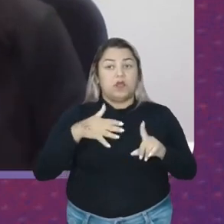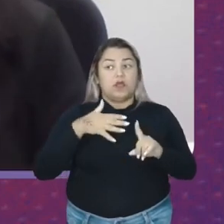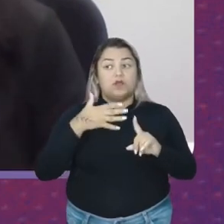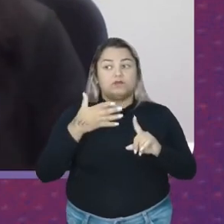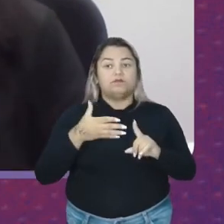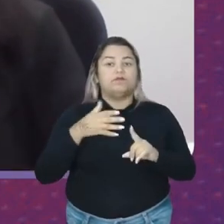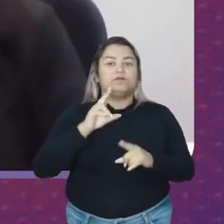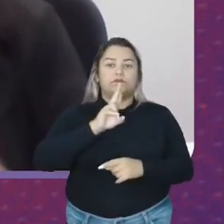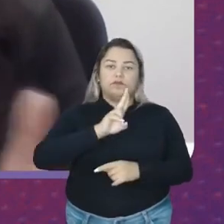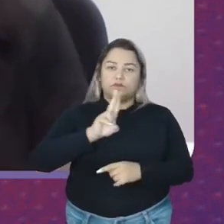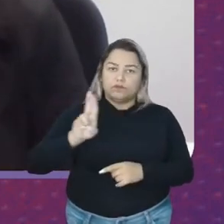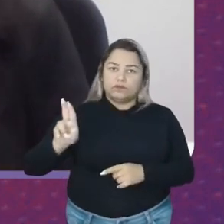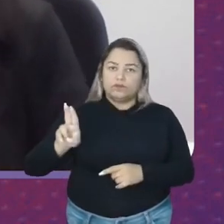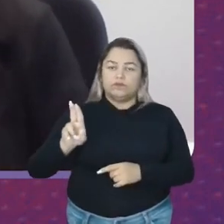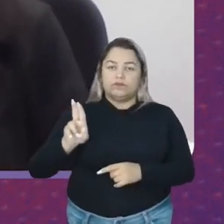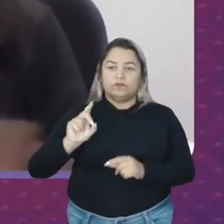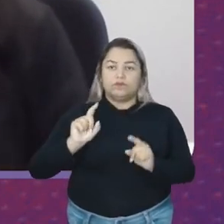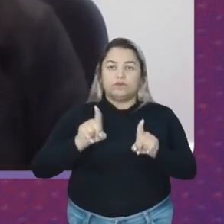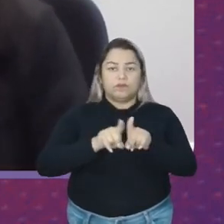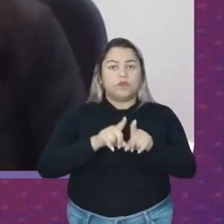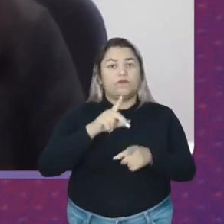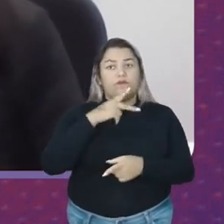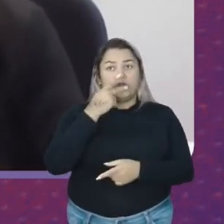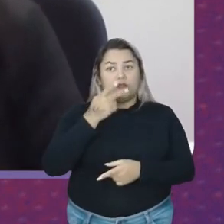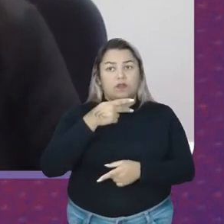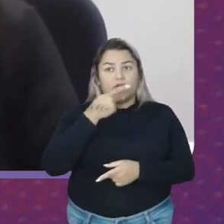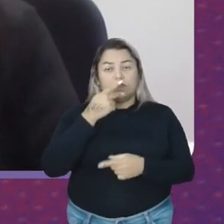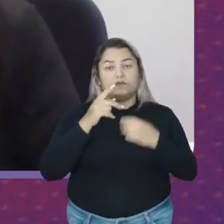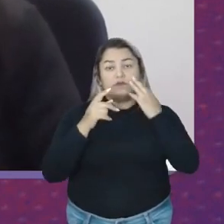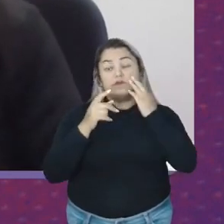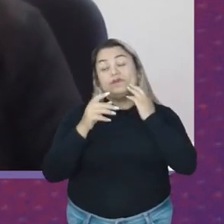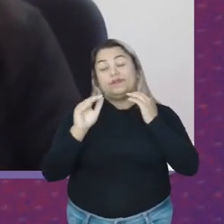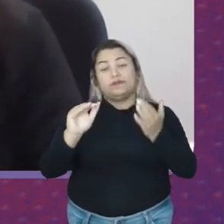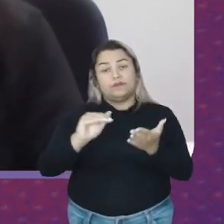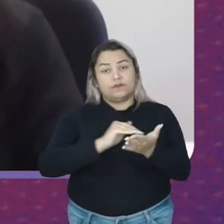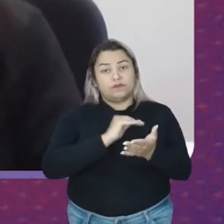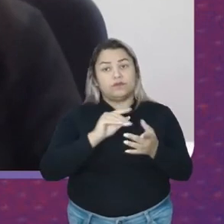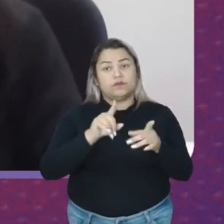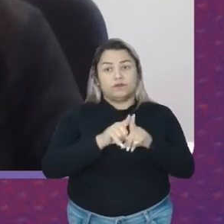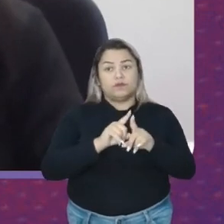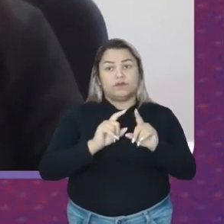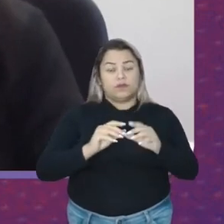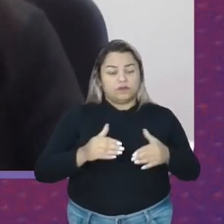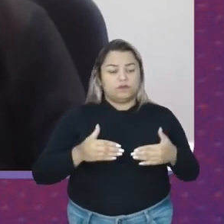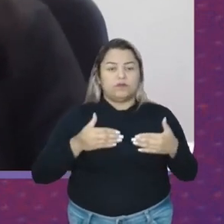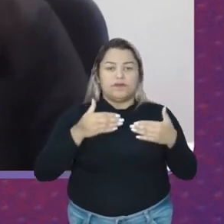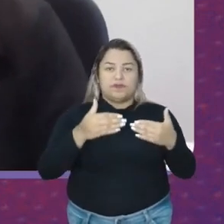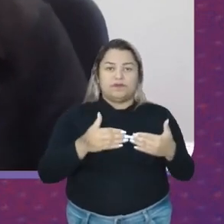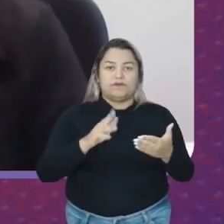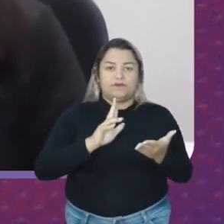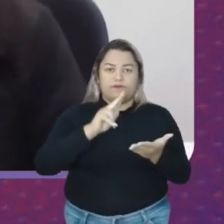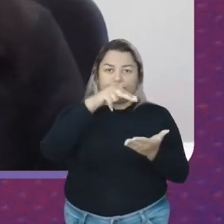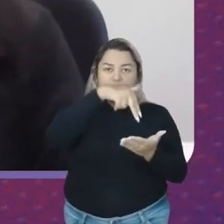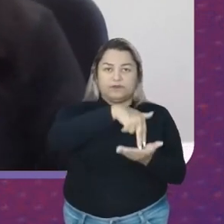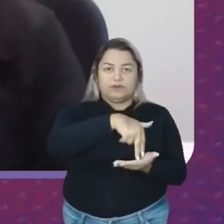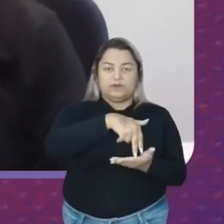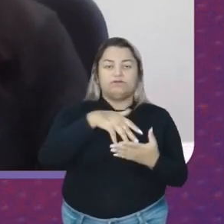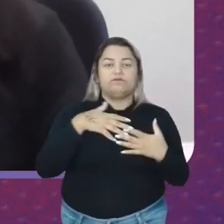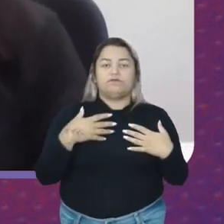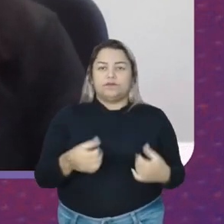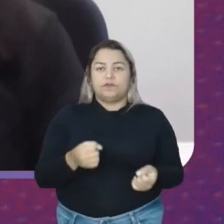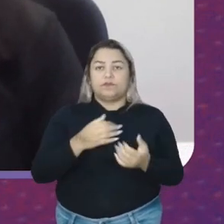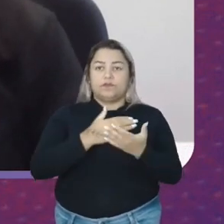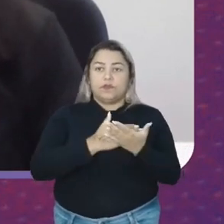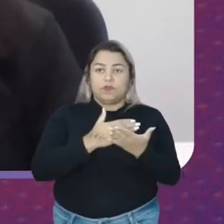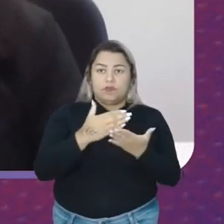do seu nome e falar um pouco da secretaria das quais elas estão à frente. Vamos começar